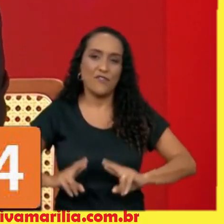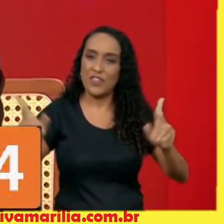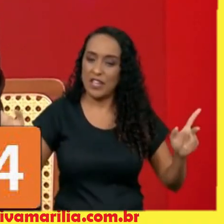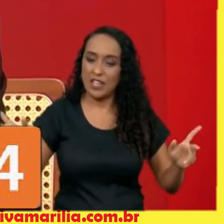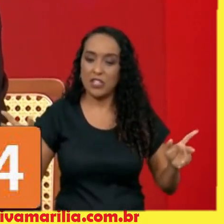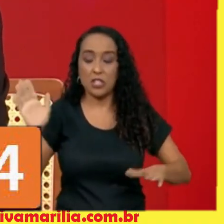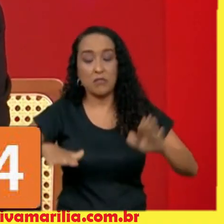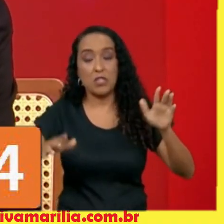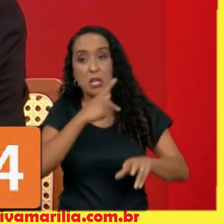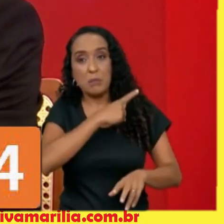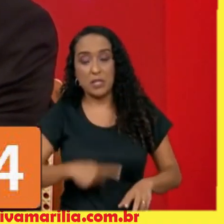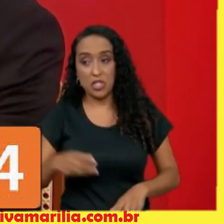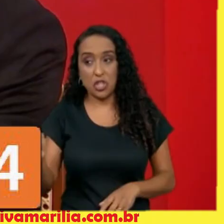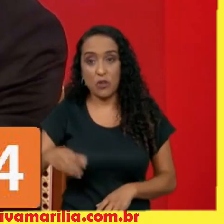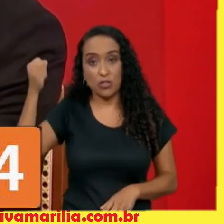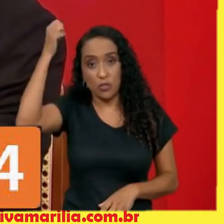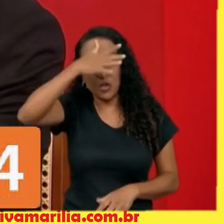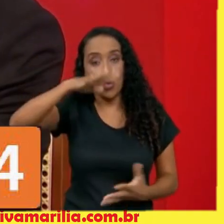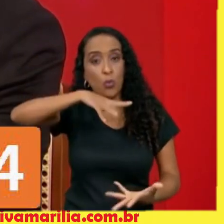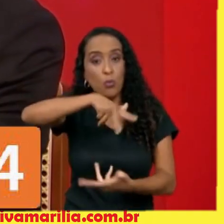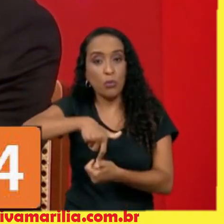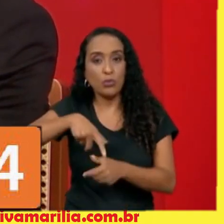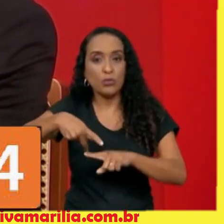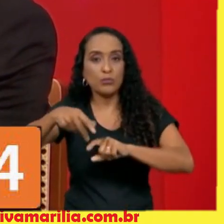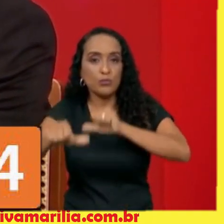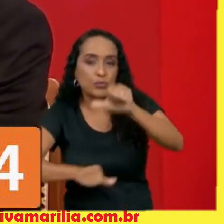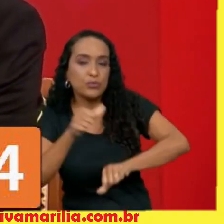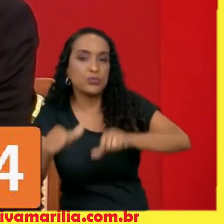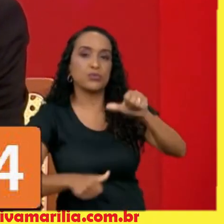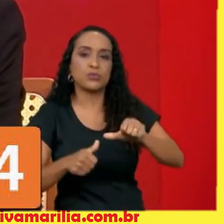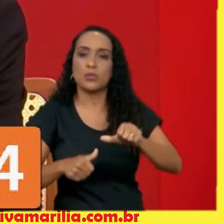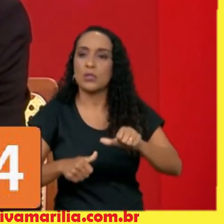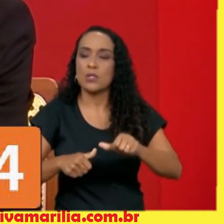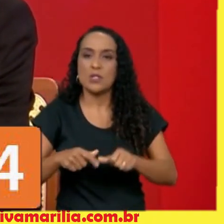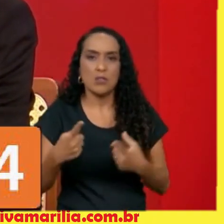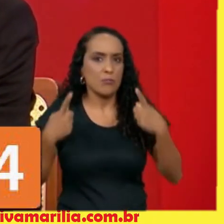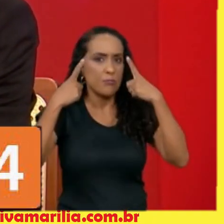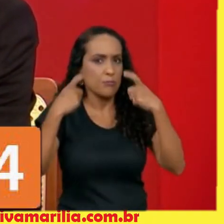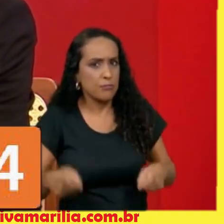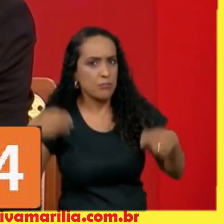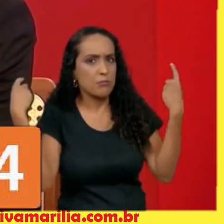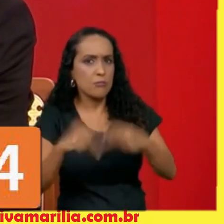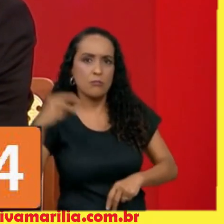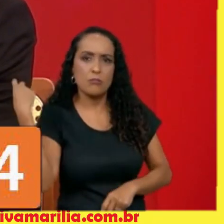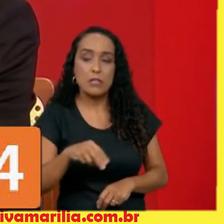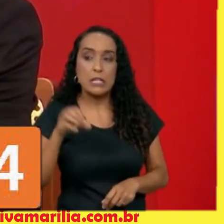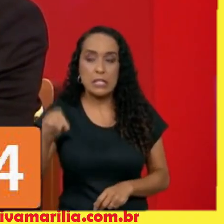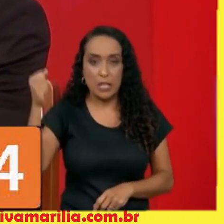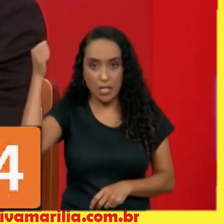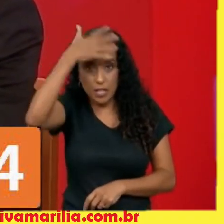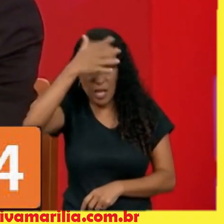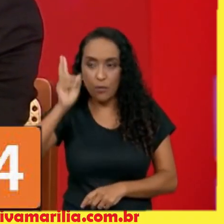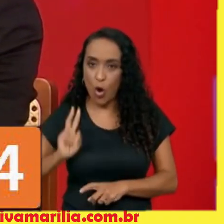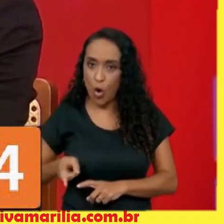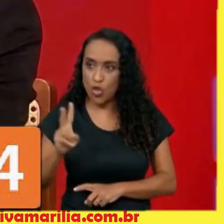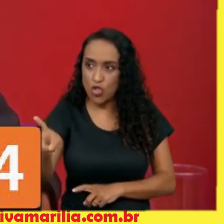a nova presidência dos Estados Unidos, o mundo se reconfigure na porrada, né? Se o Trump levar adiante 1/5